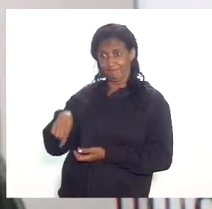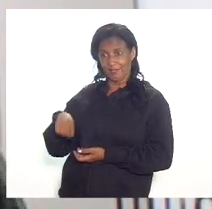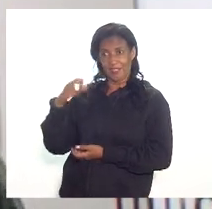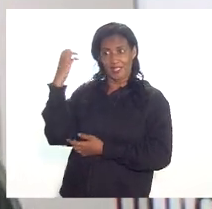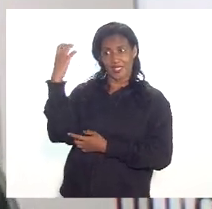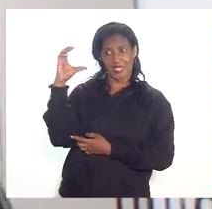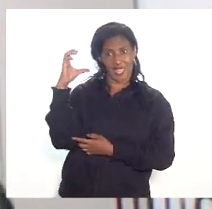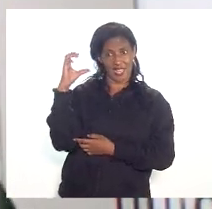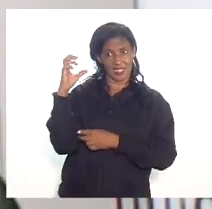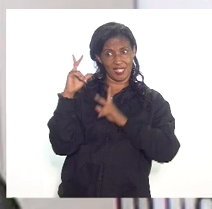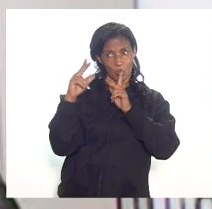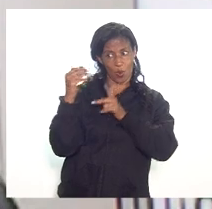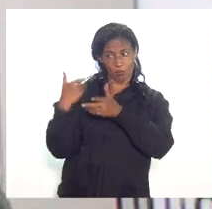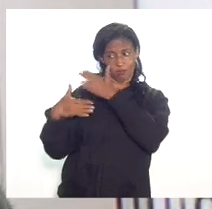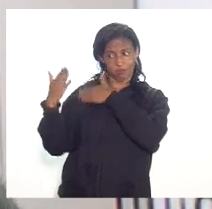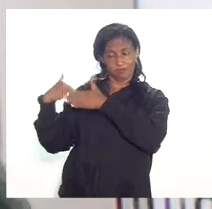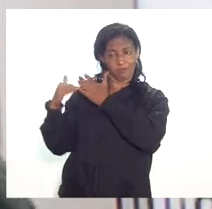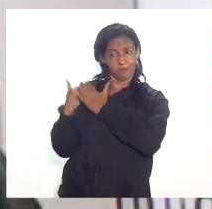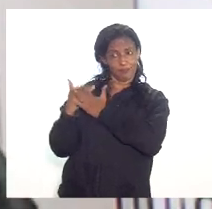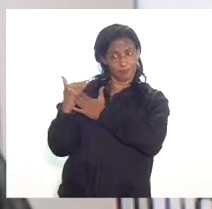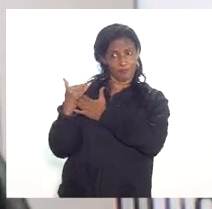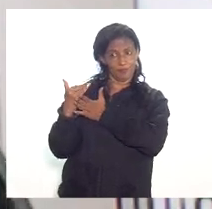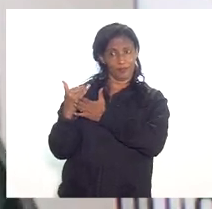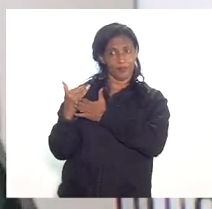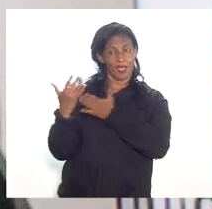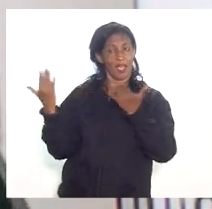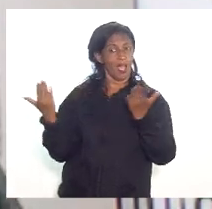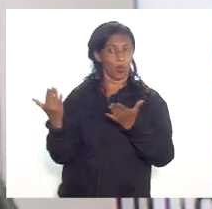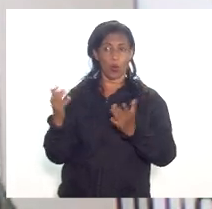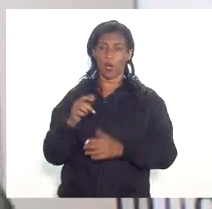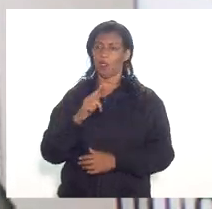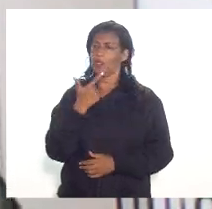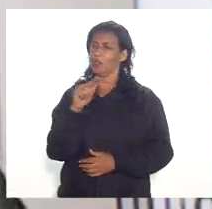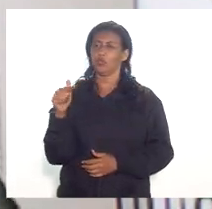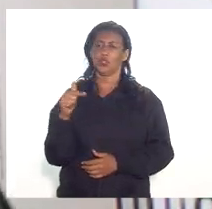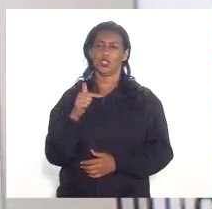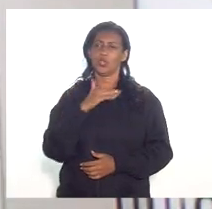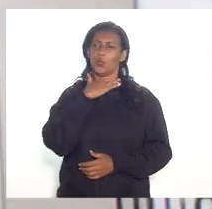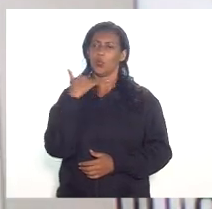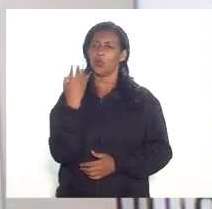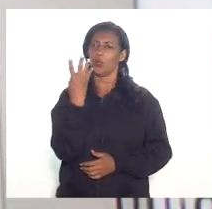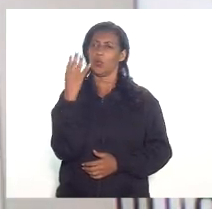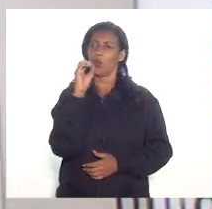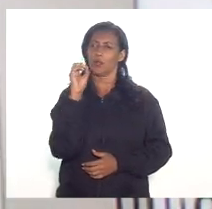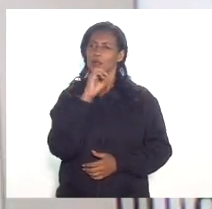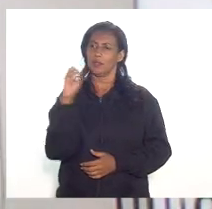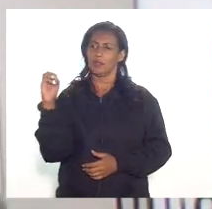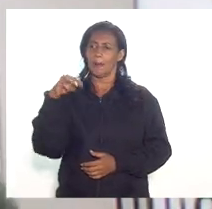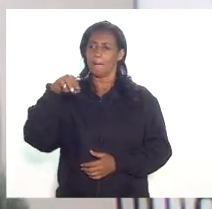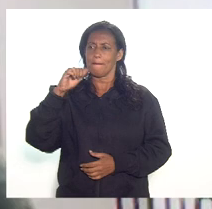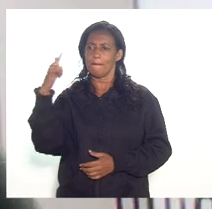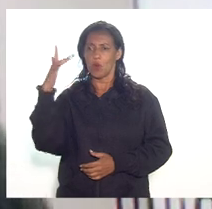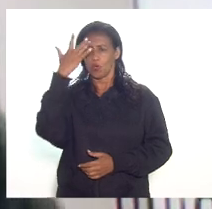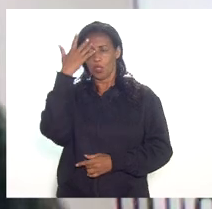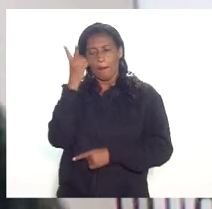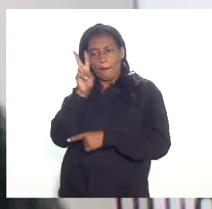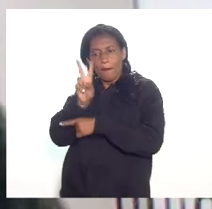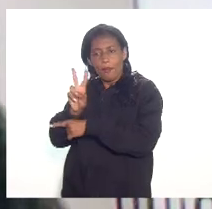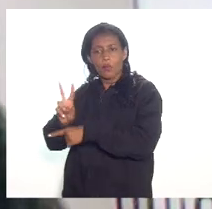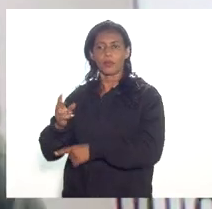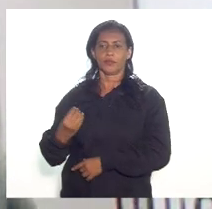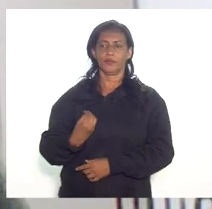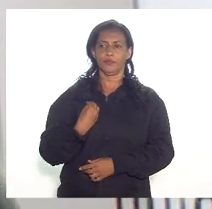pandemia certamente no brasil não teriam morrido 400 mil pessoas medidas teriam sido tomadas para preservar vidas